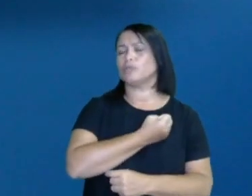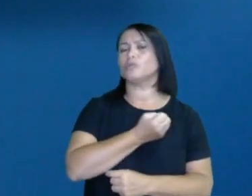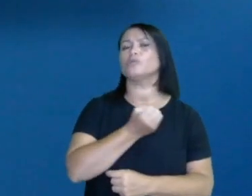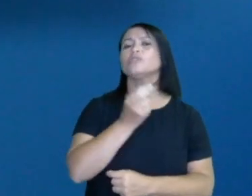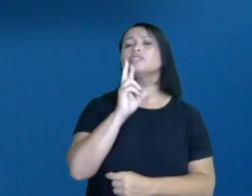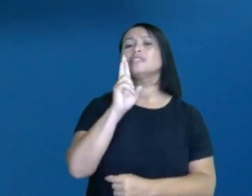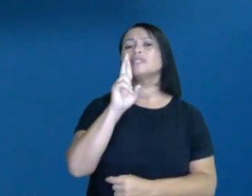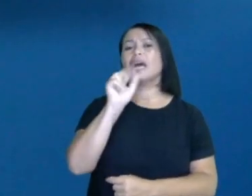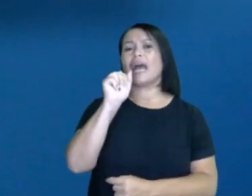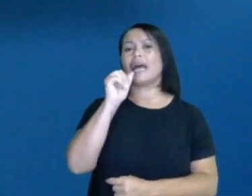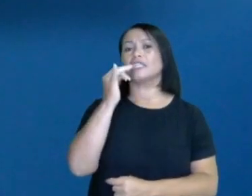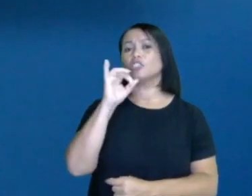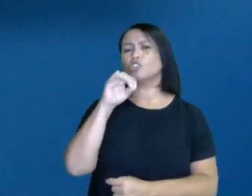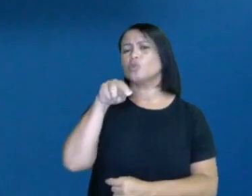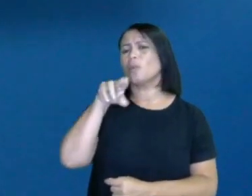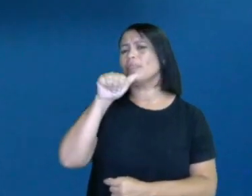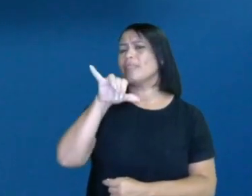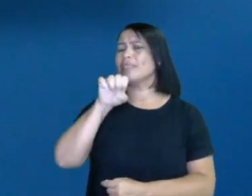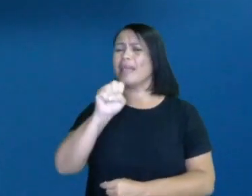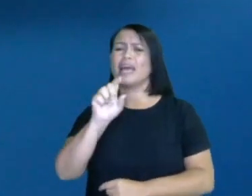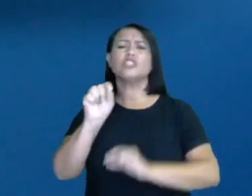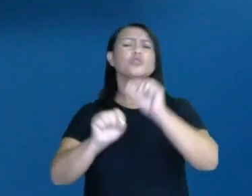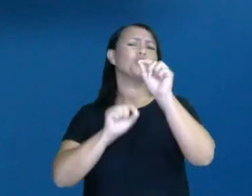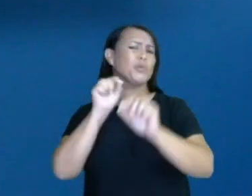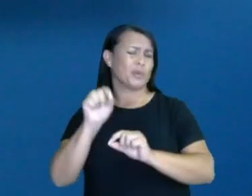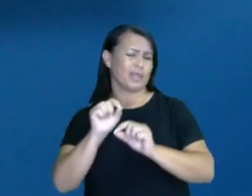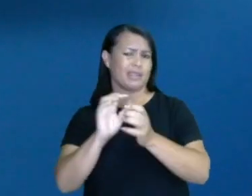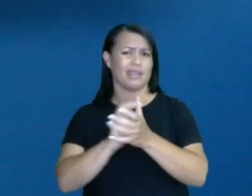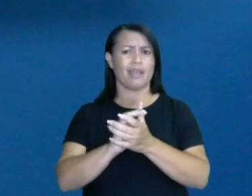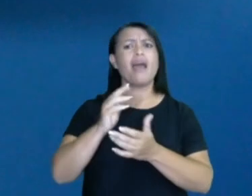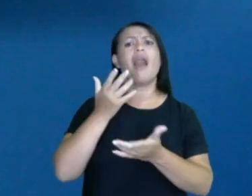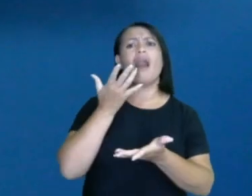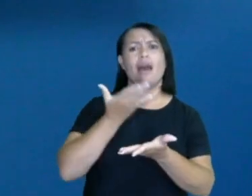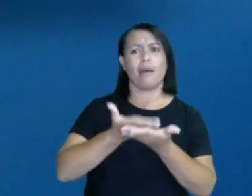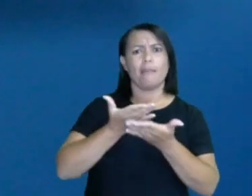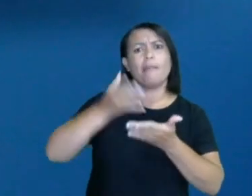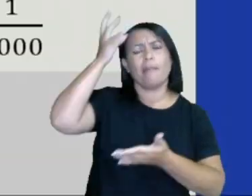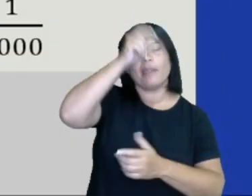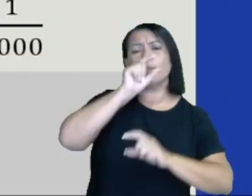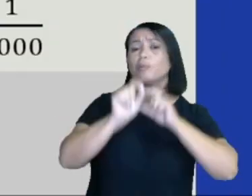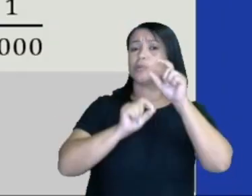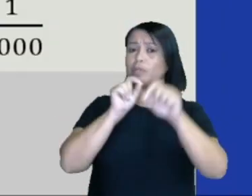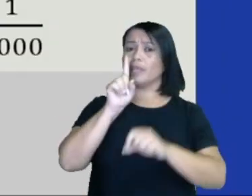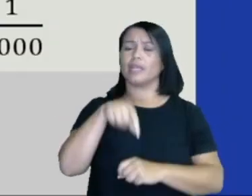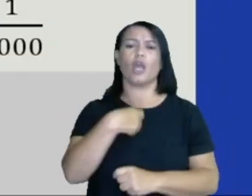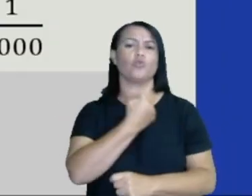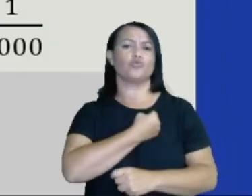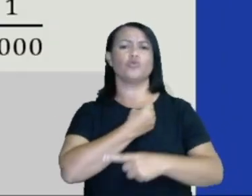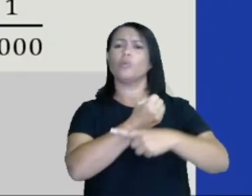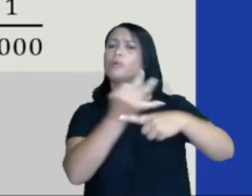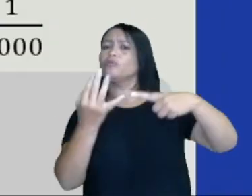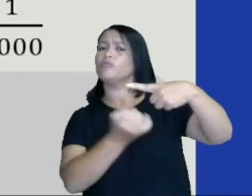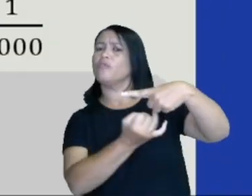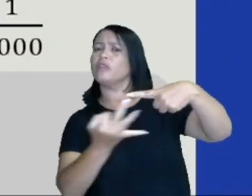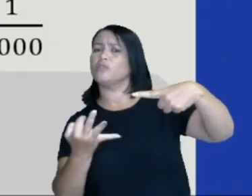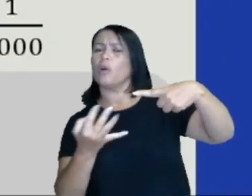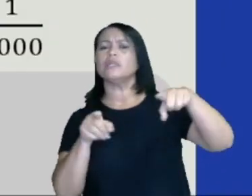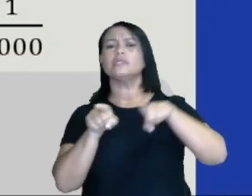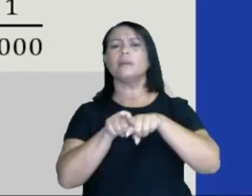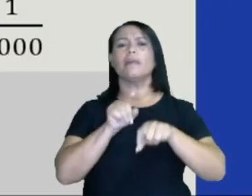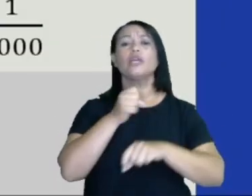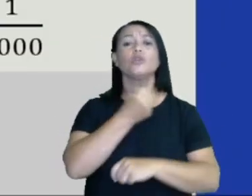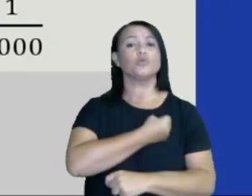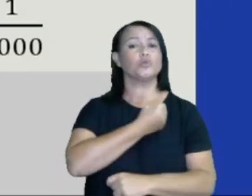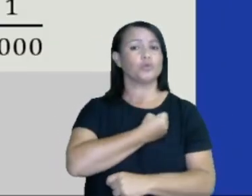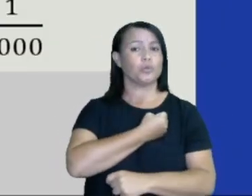racionais, E o que é um números racionais? Aprendemos que é os números em frações e os